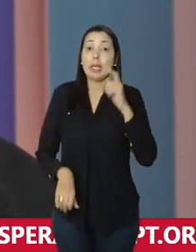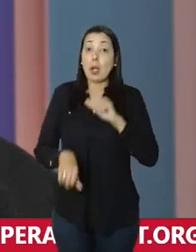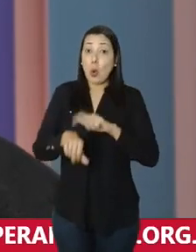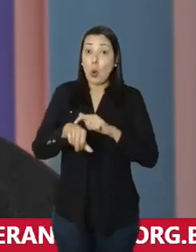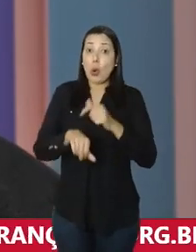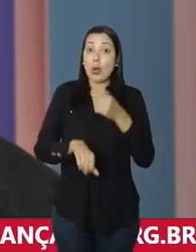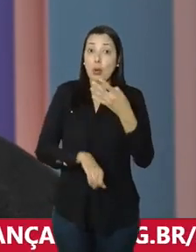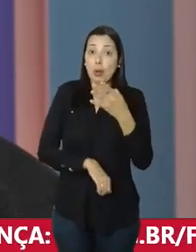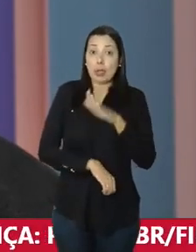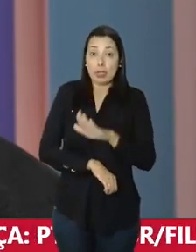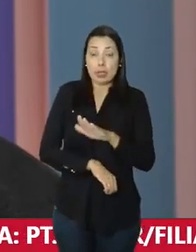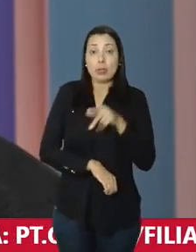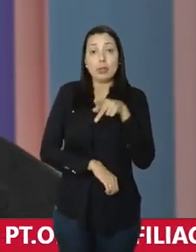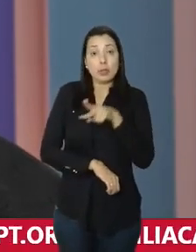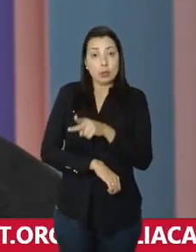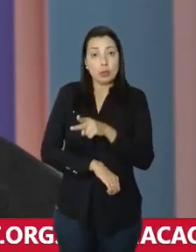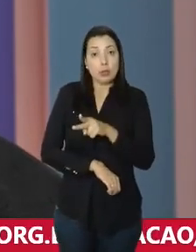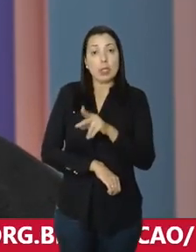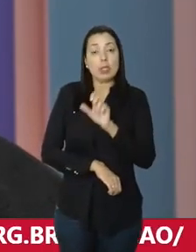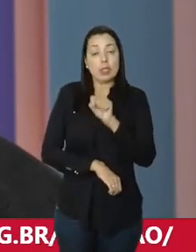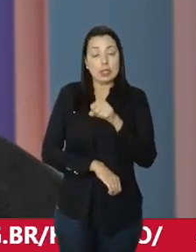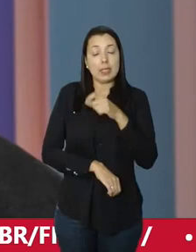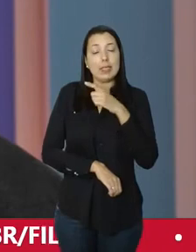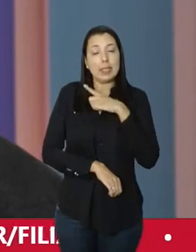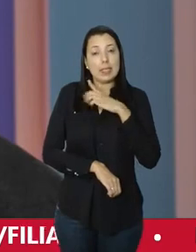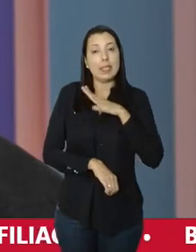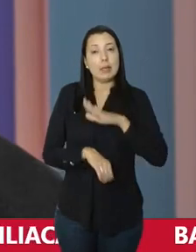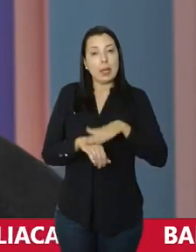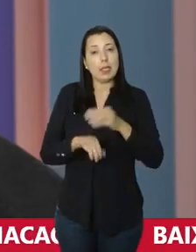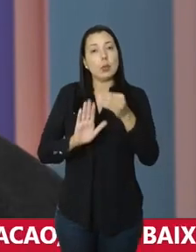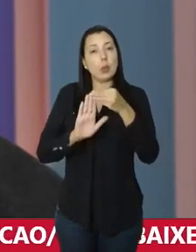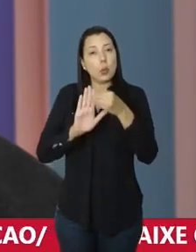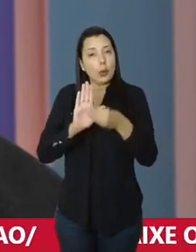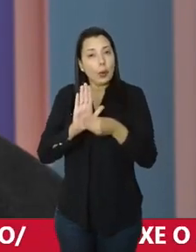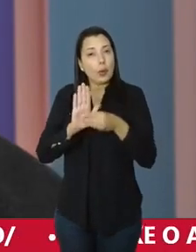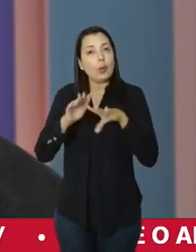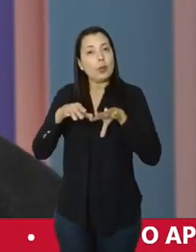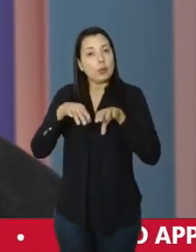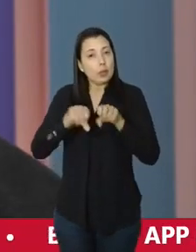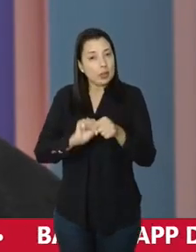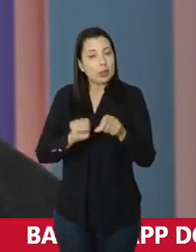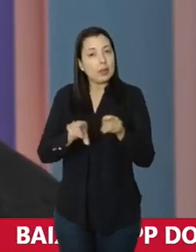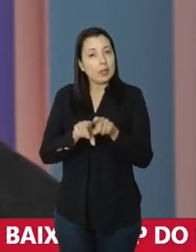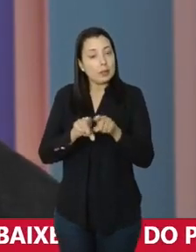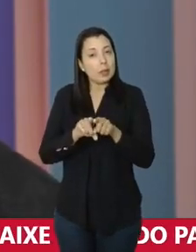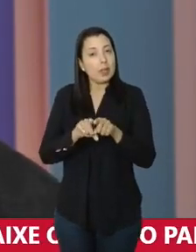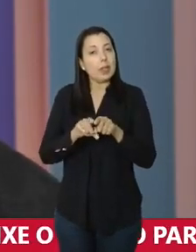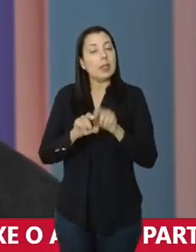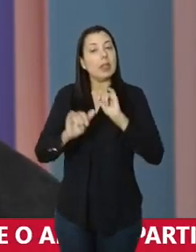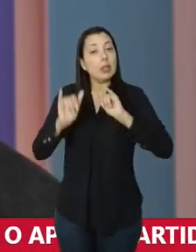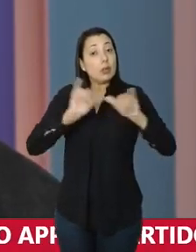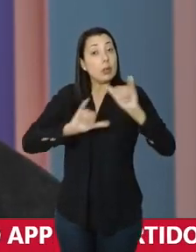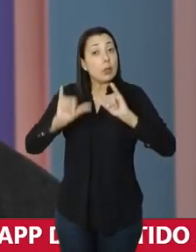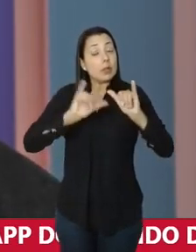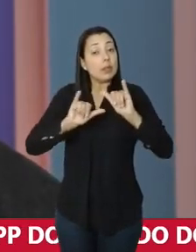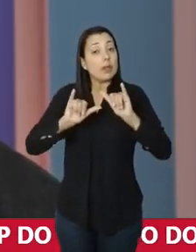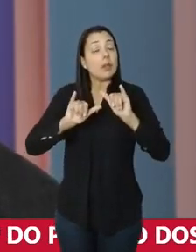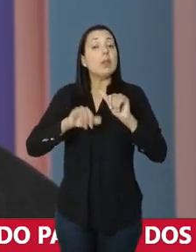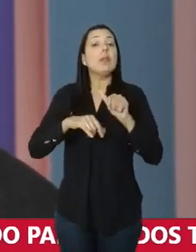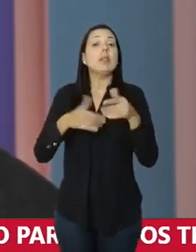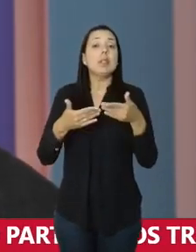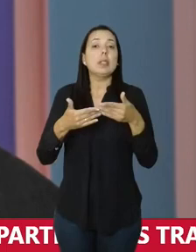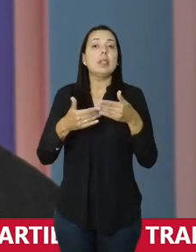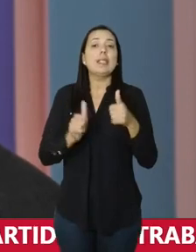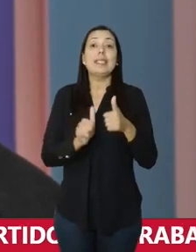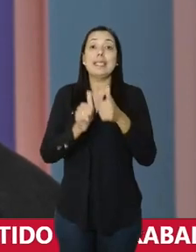da tarde para continuar conosco, que vai ter muito mais conteúdo de formação e informação política para você. Não esquece de